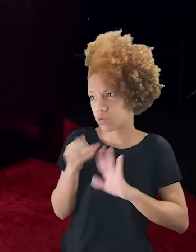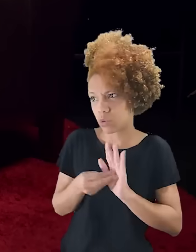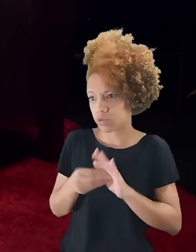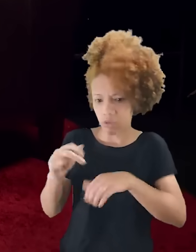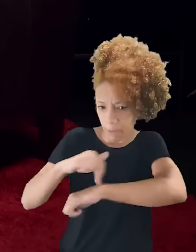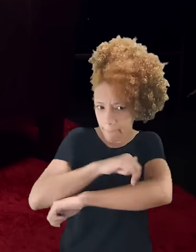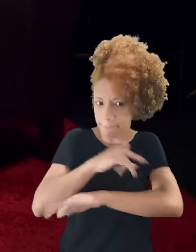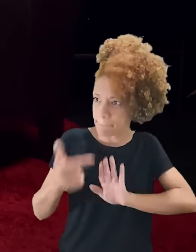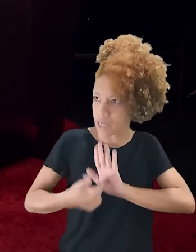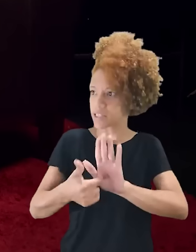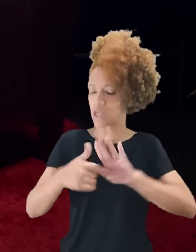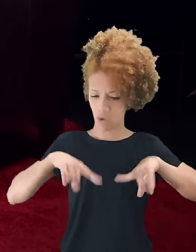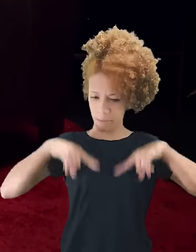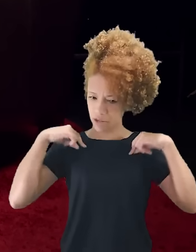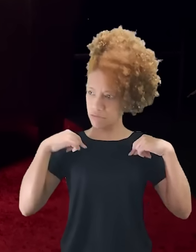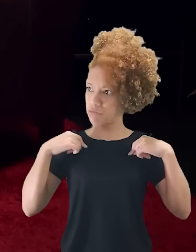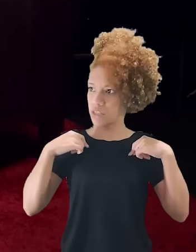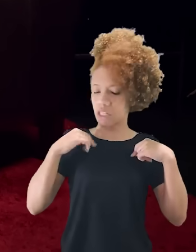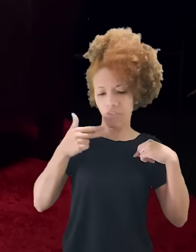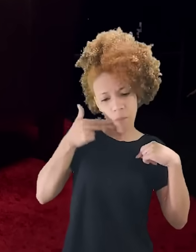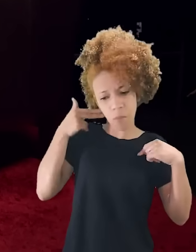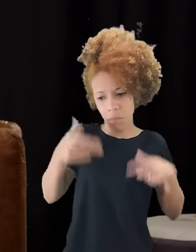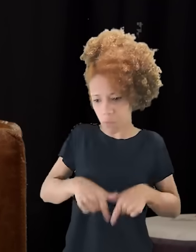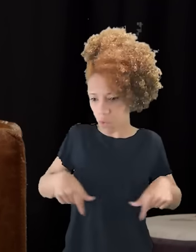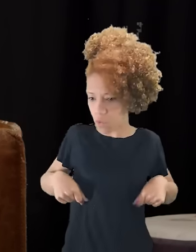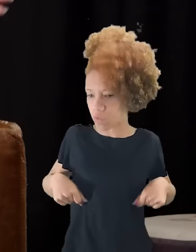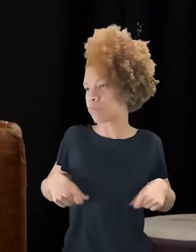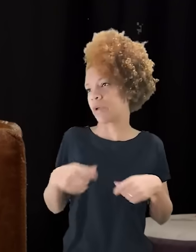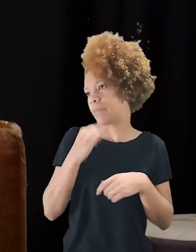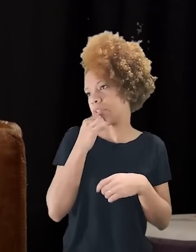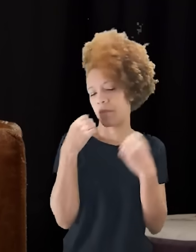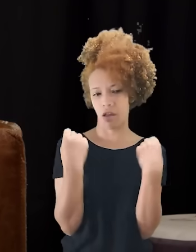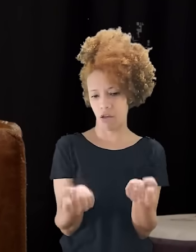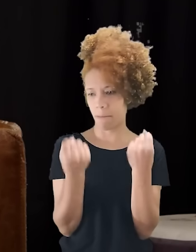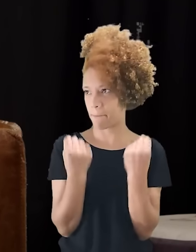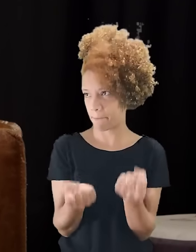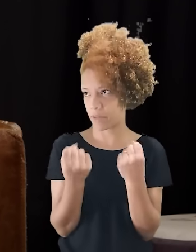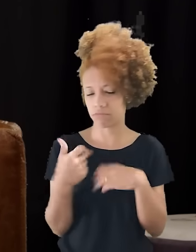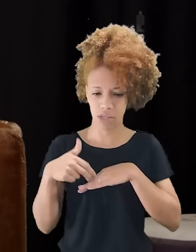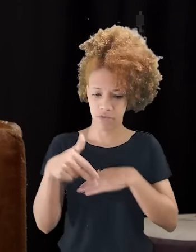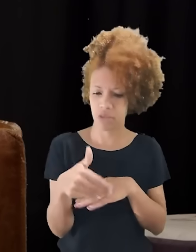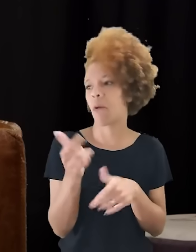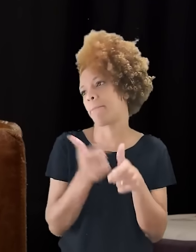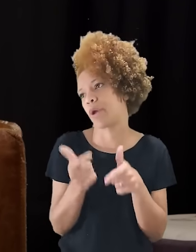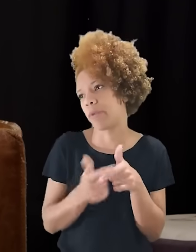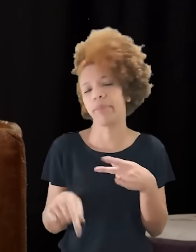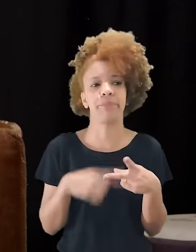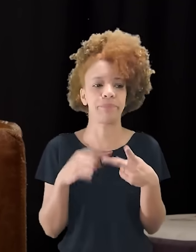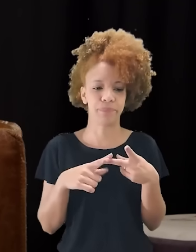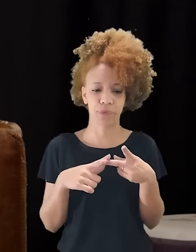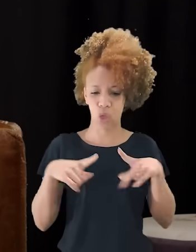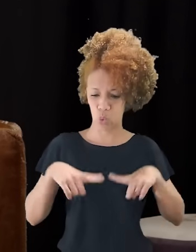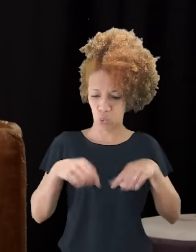caramba tem até esse problema PR as mulher mano é você vai fazer vai ser modelo de roupa de ginástica você vai na academia é um problema você